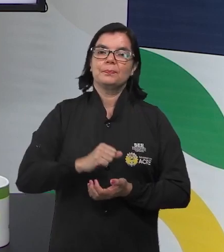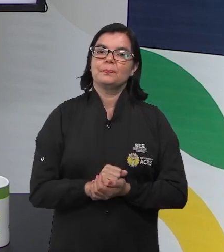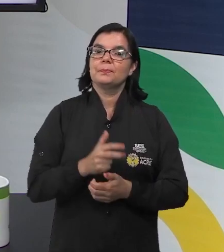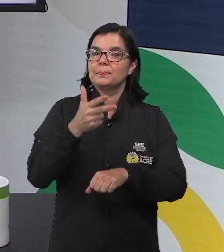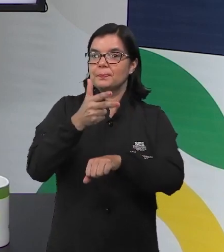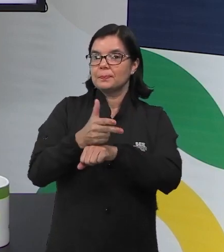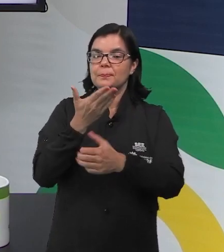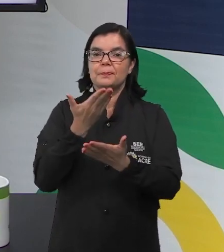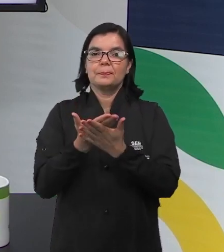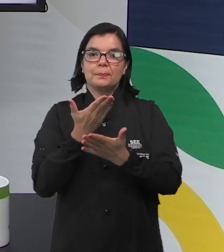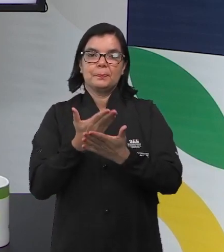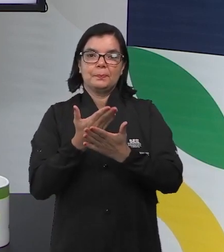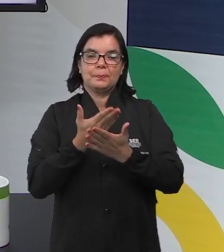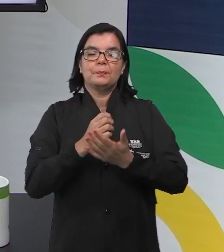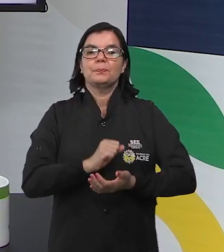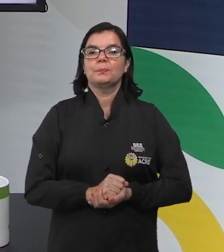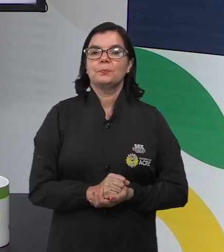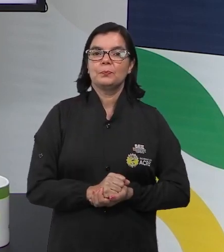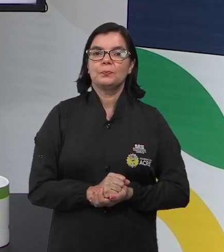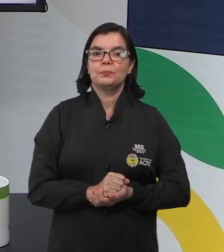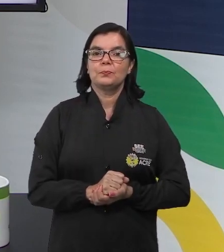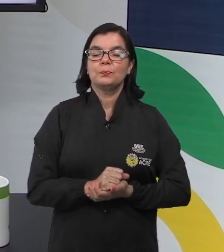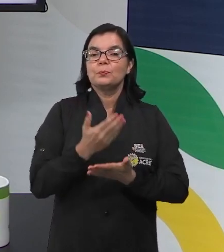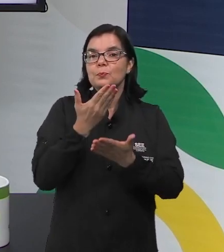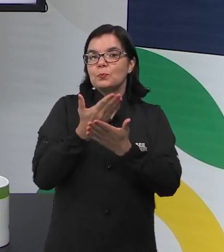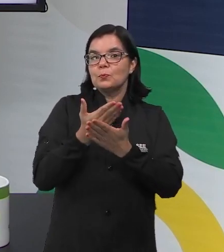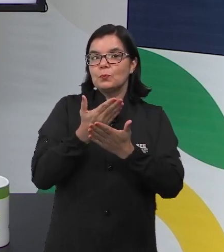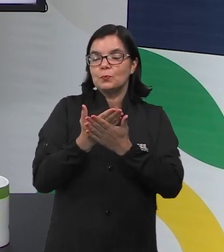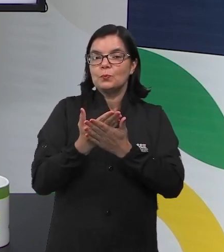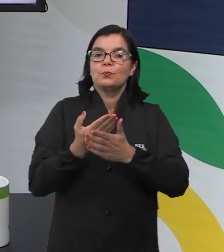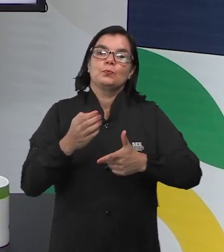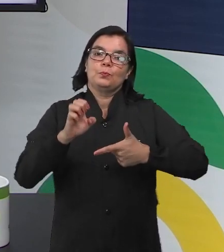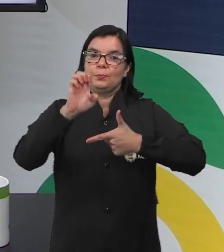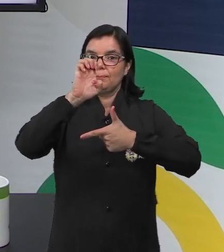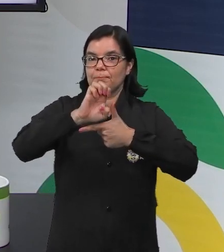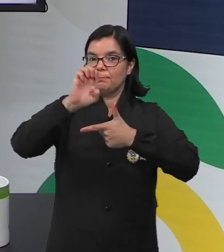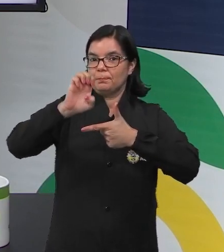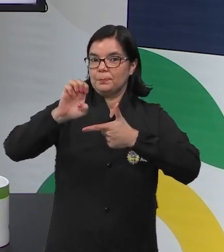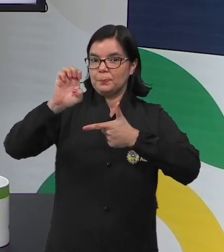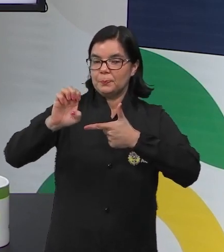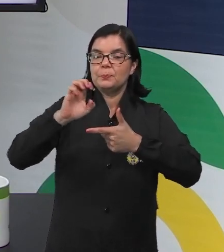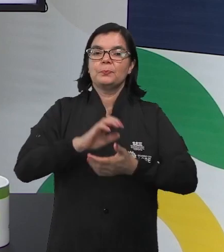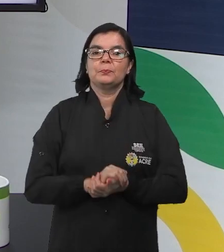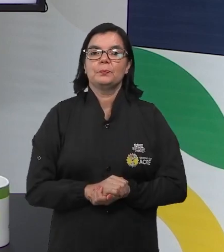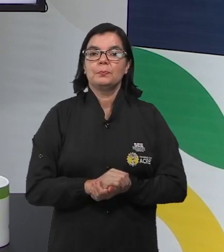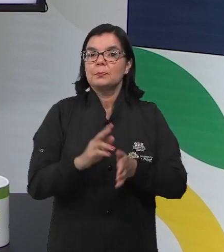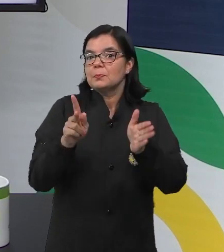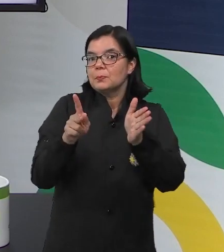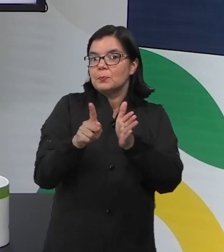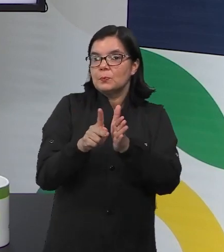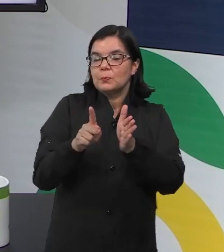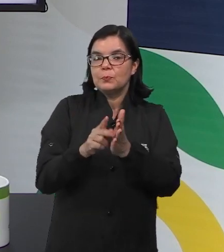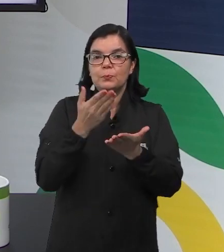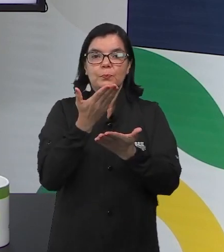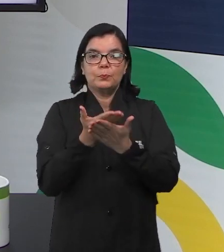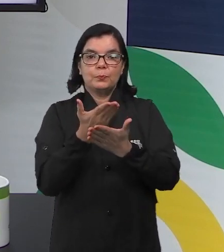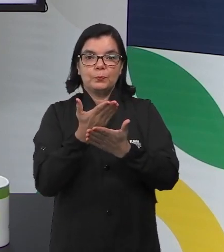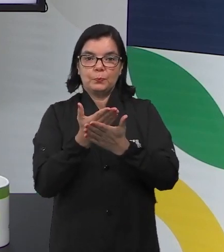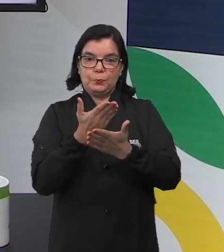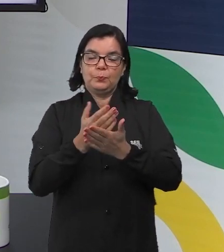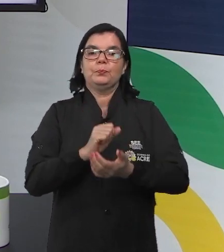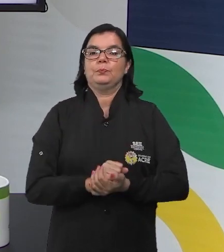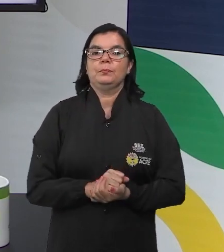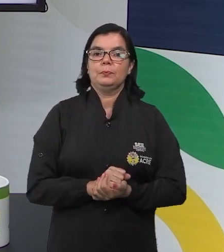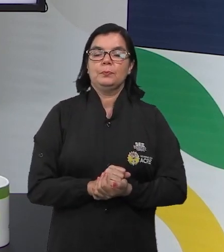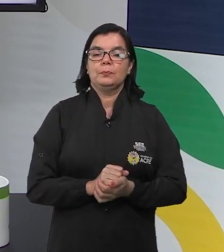videoaula nós iremos conversar um pouco sobre estatística. Sendo mais específico, nós iremos conversar sobre